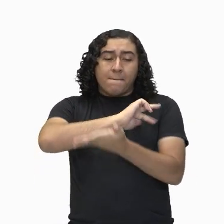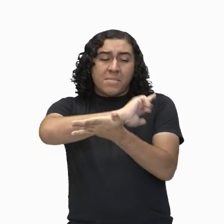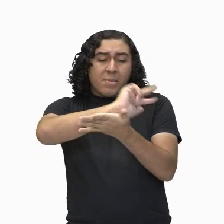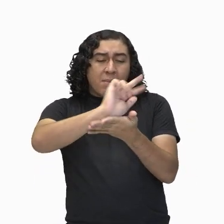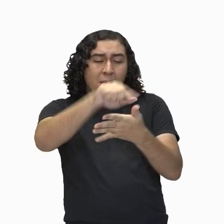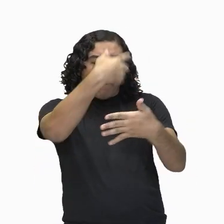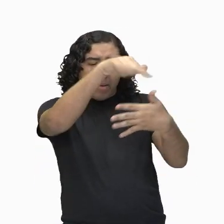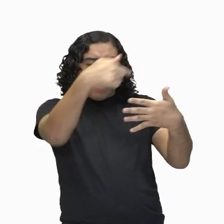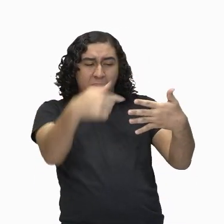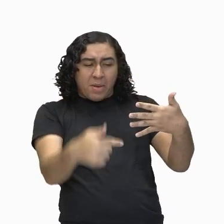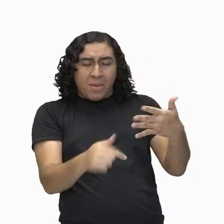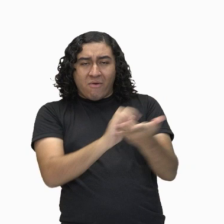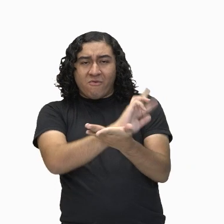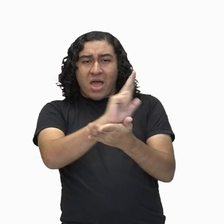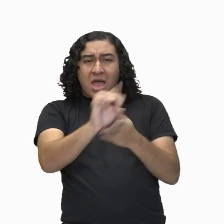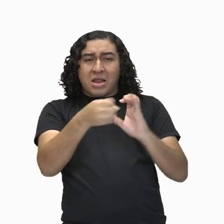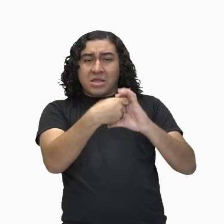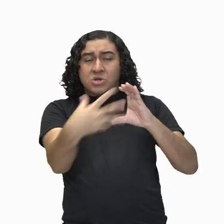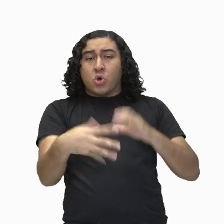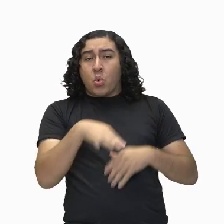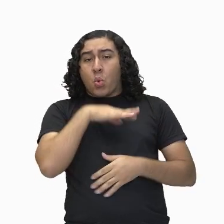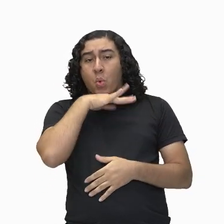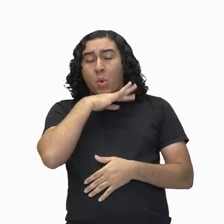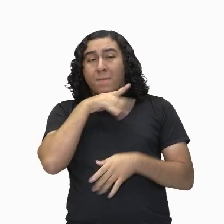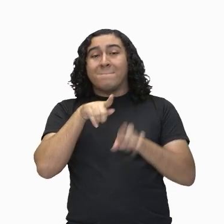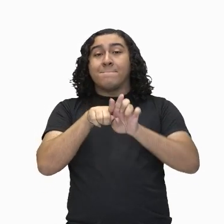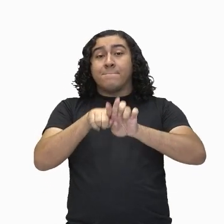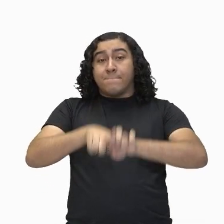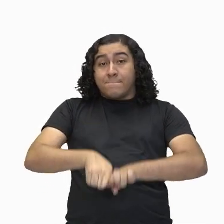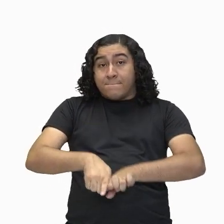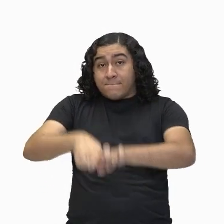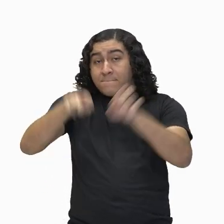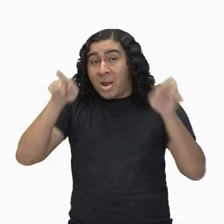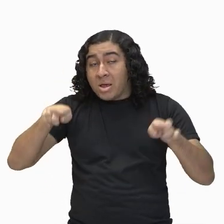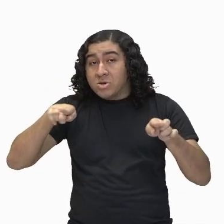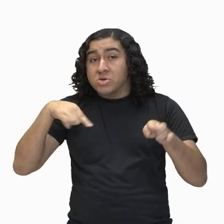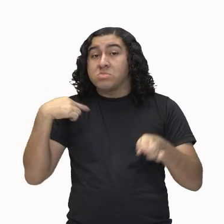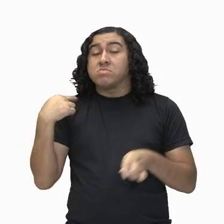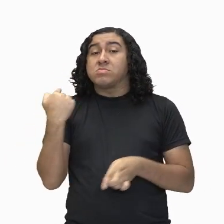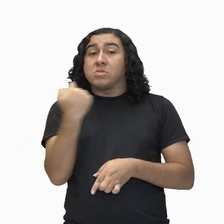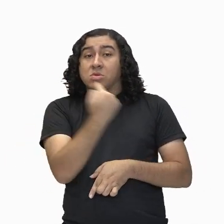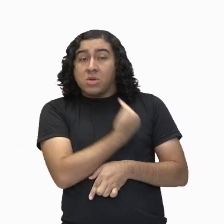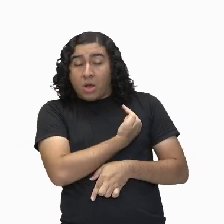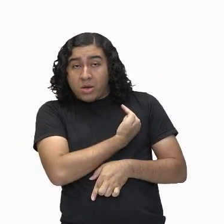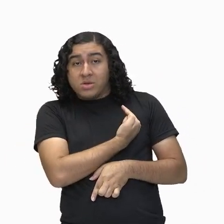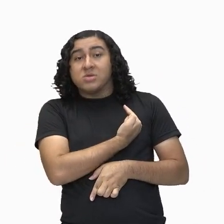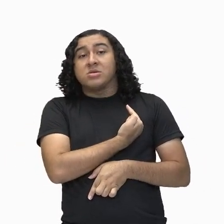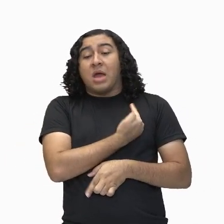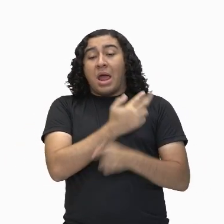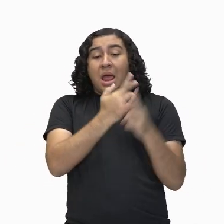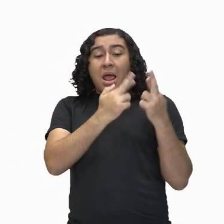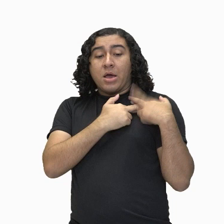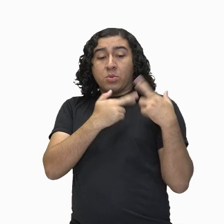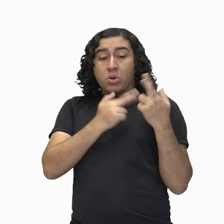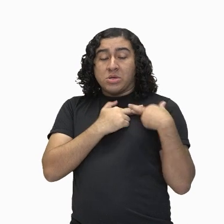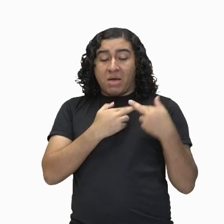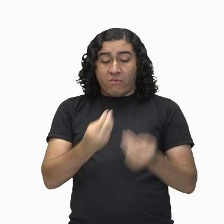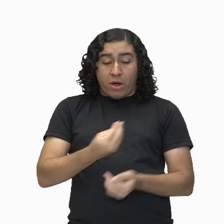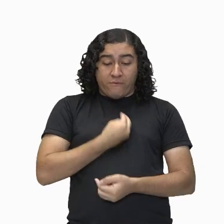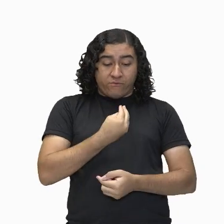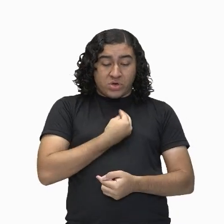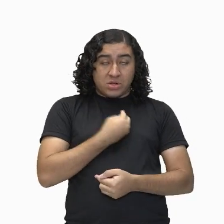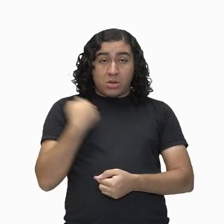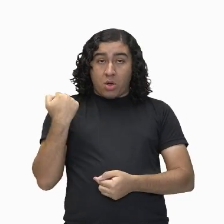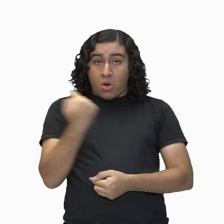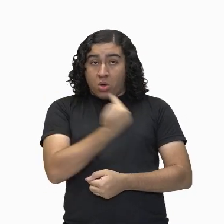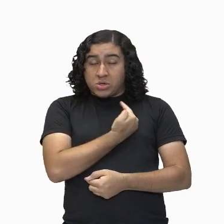absurdo, essa alienação, esse tédio, mas nós somos os únicos responsáveis em dar significado à nossa